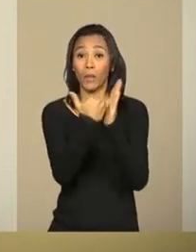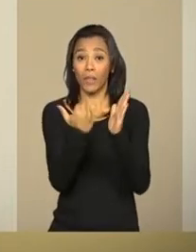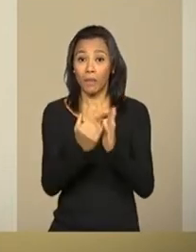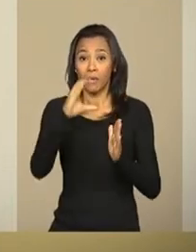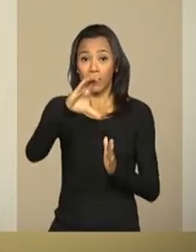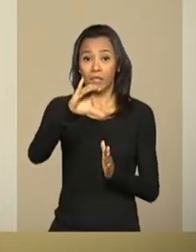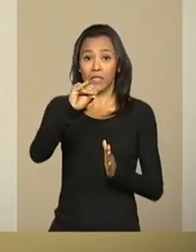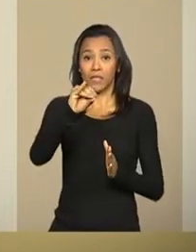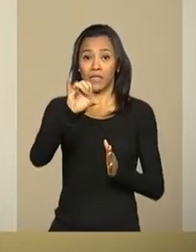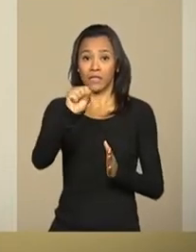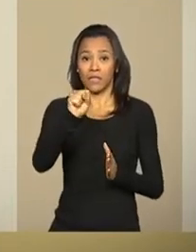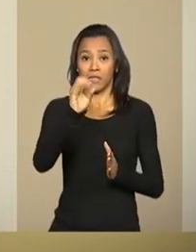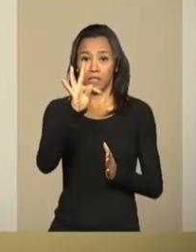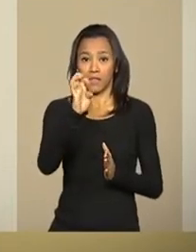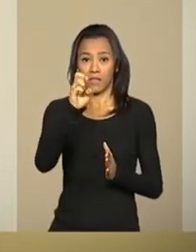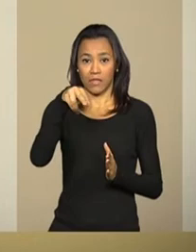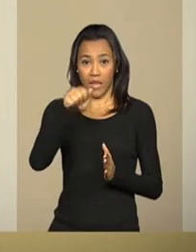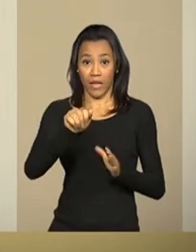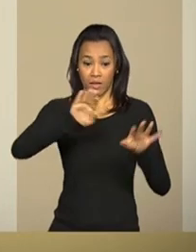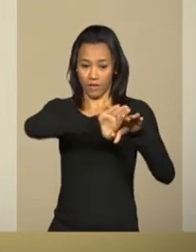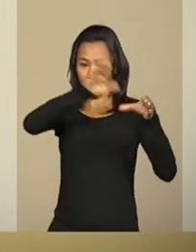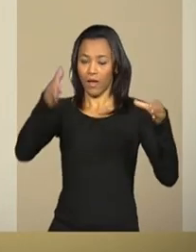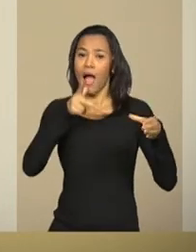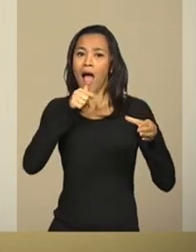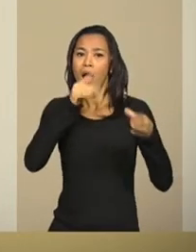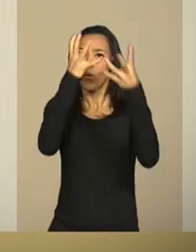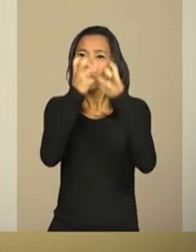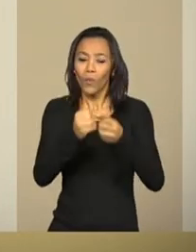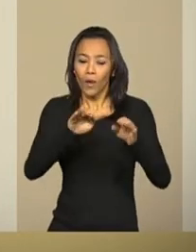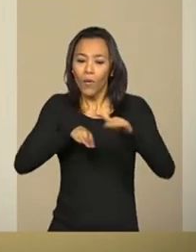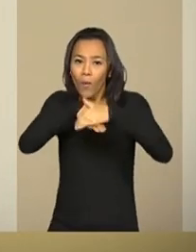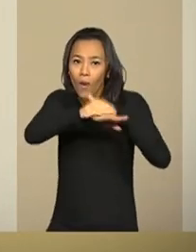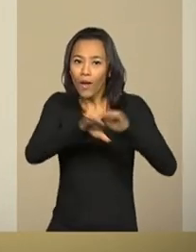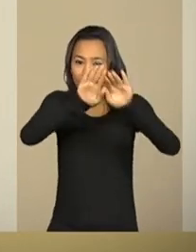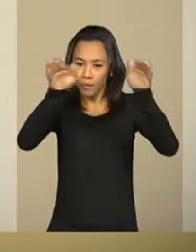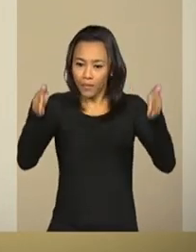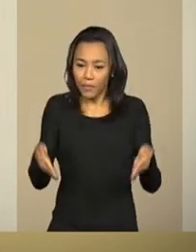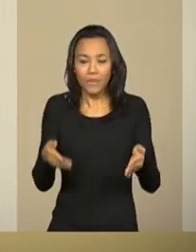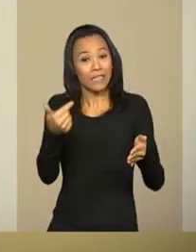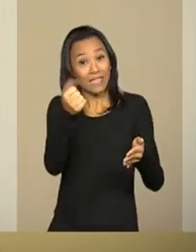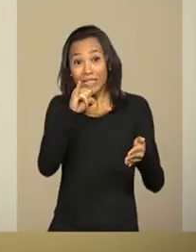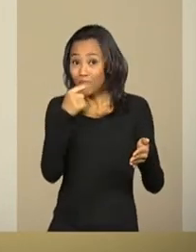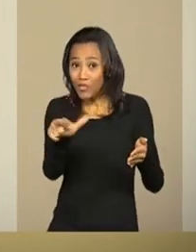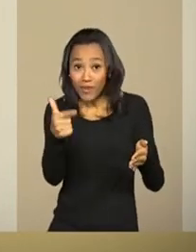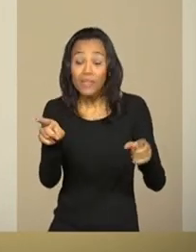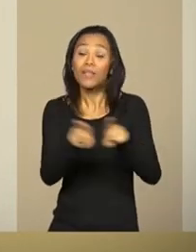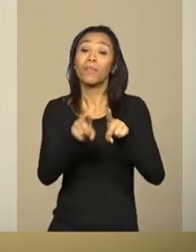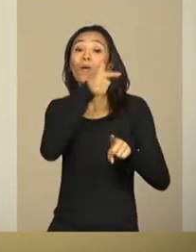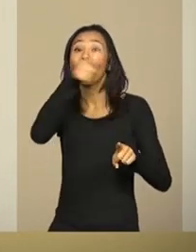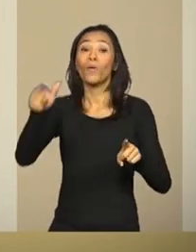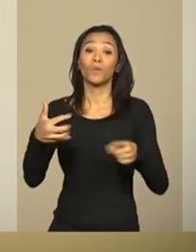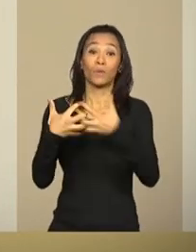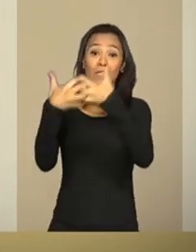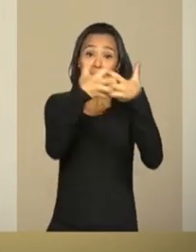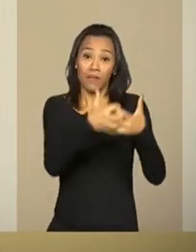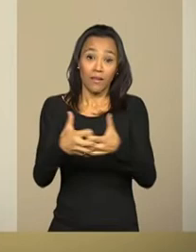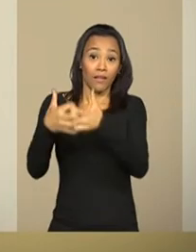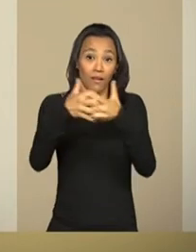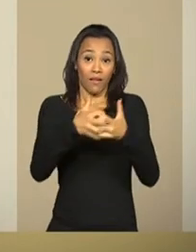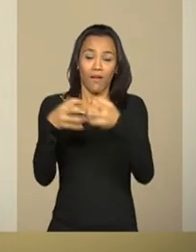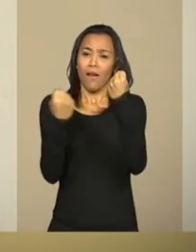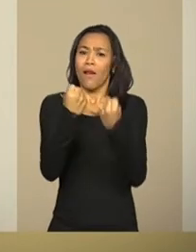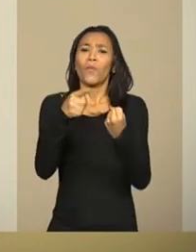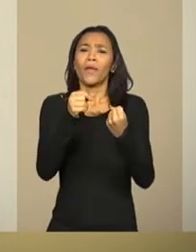para garantir o acesso à água de famílias e produtores. Não fosse os carros-pipa sob a